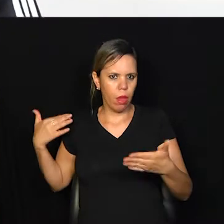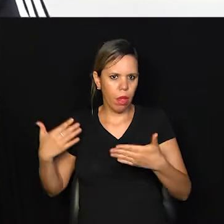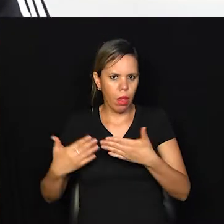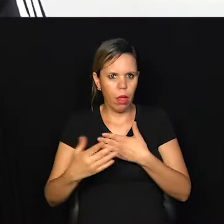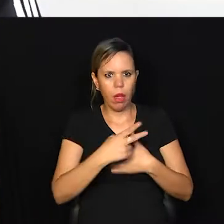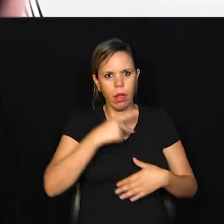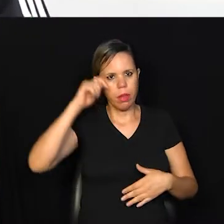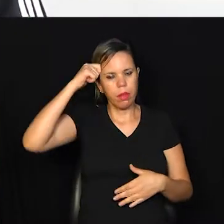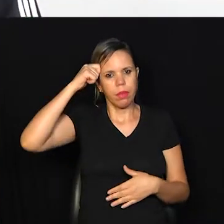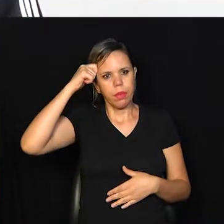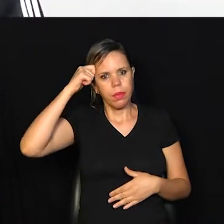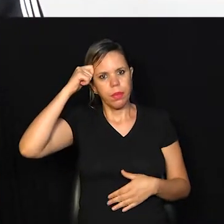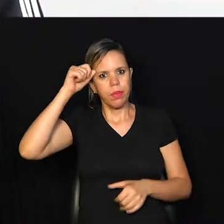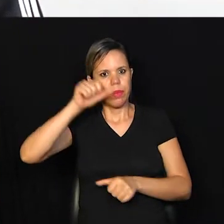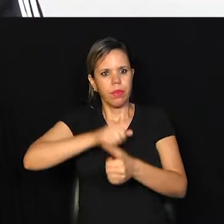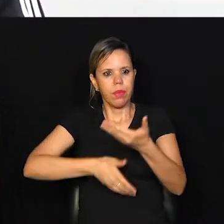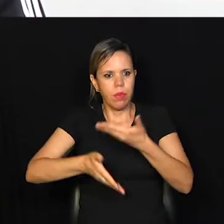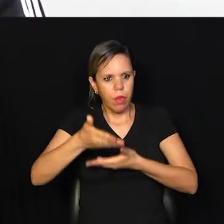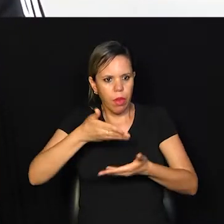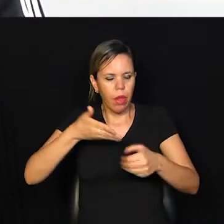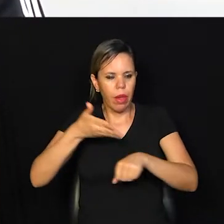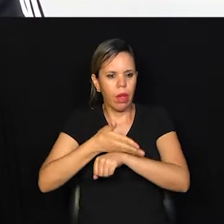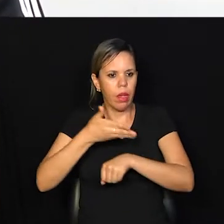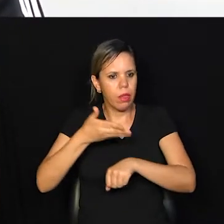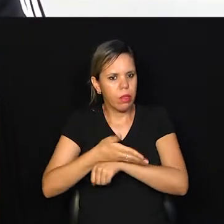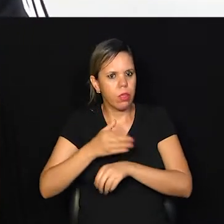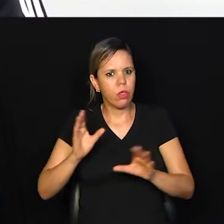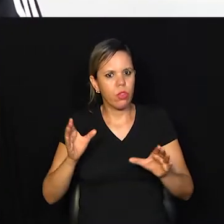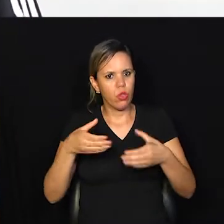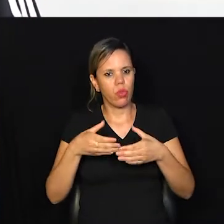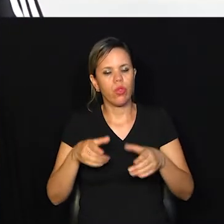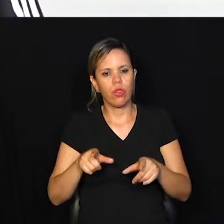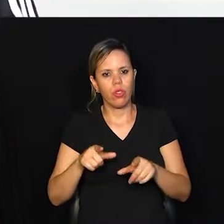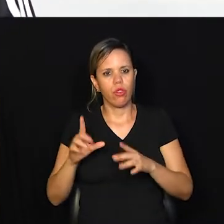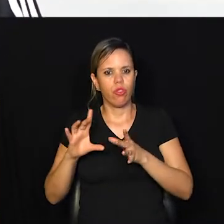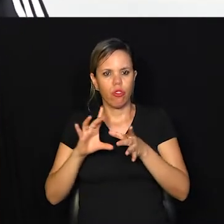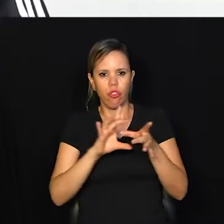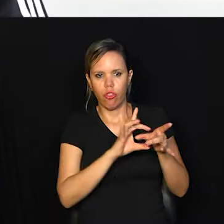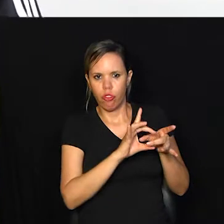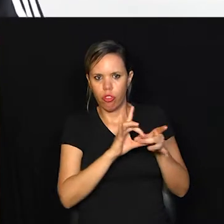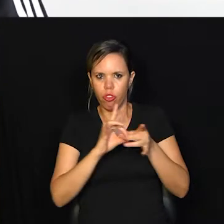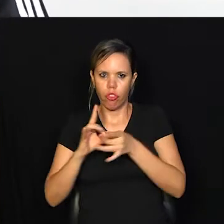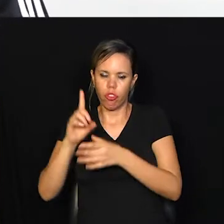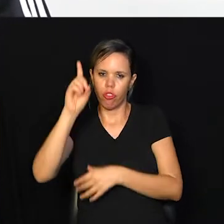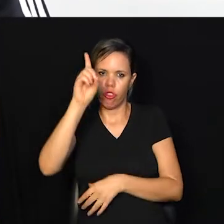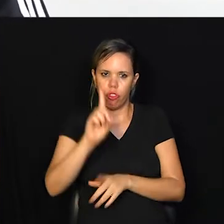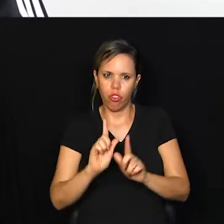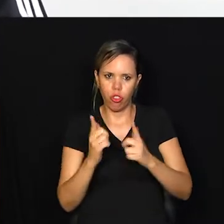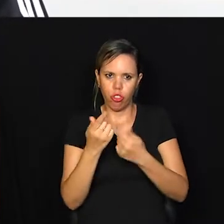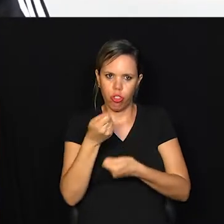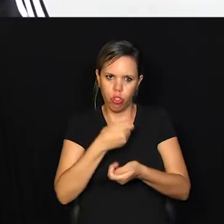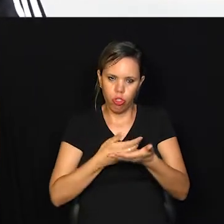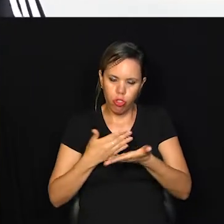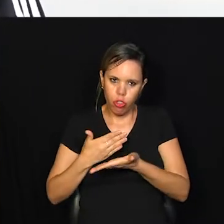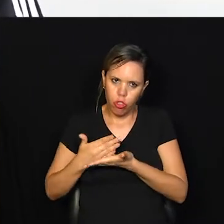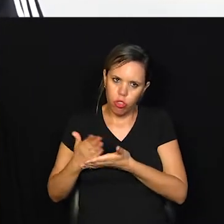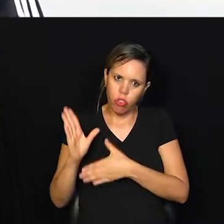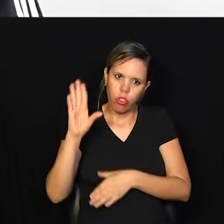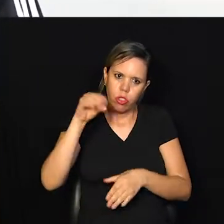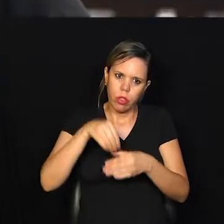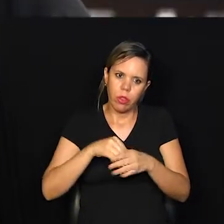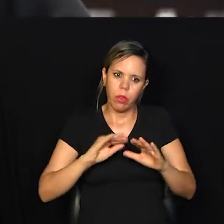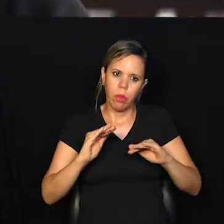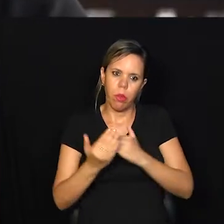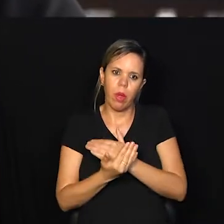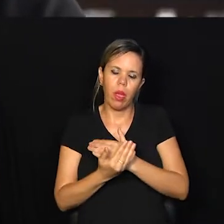rica, né, em idas e vindas, né? O clube ele tem um contexto de direção, de gestão, de início dentro do bairro da Ponte